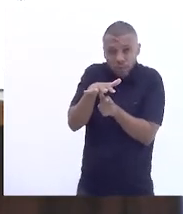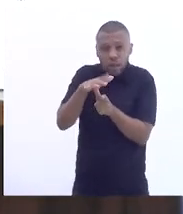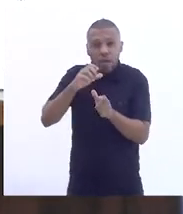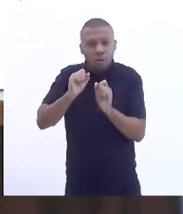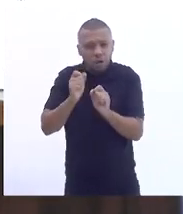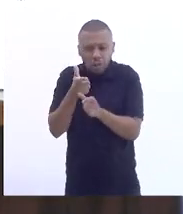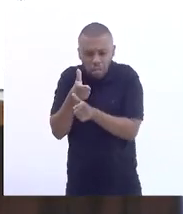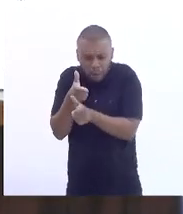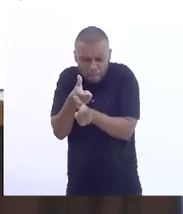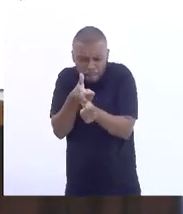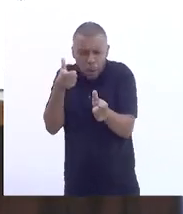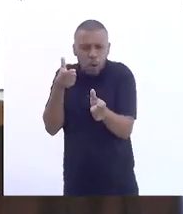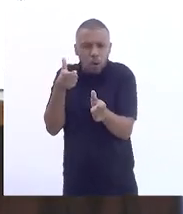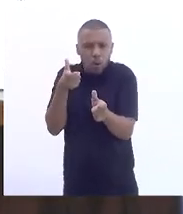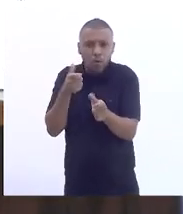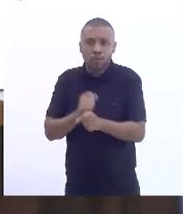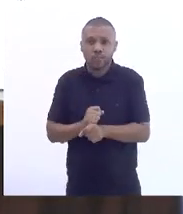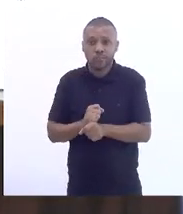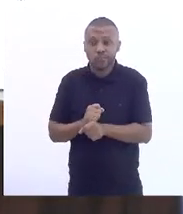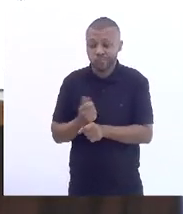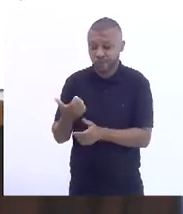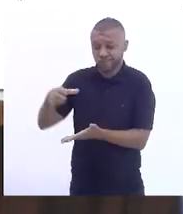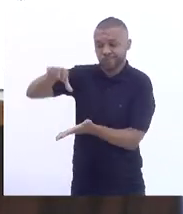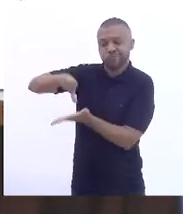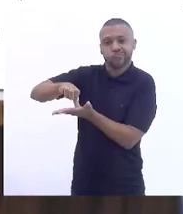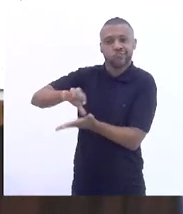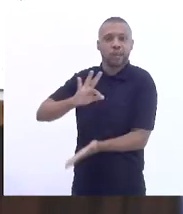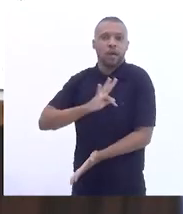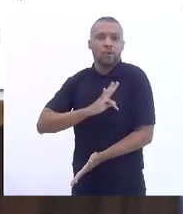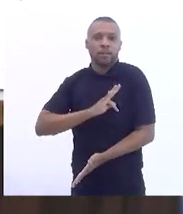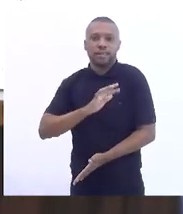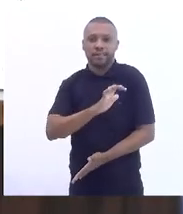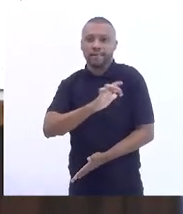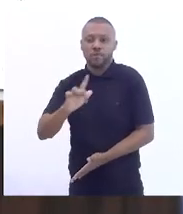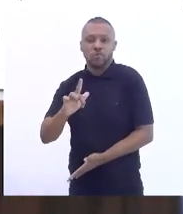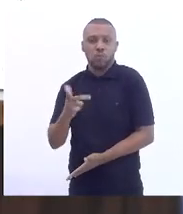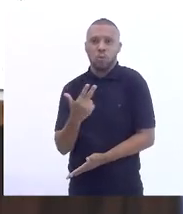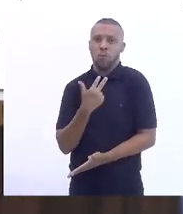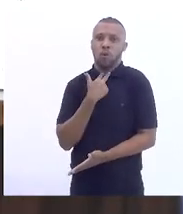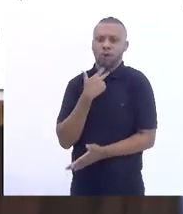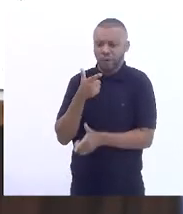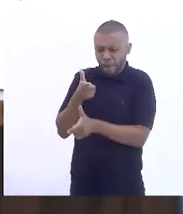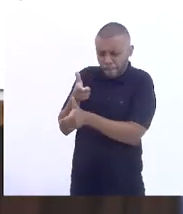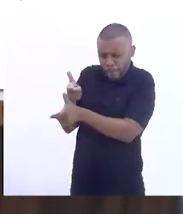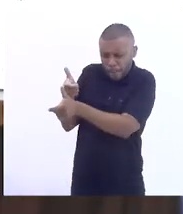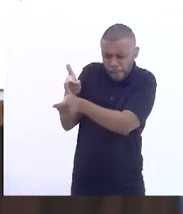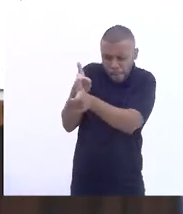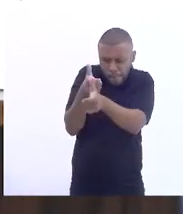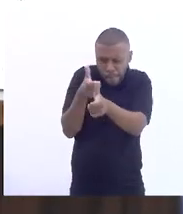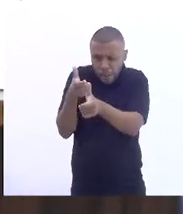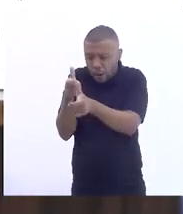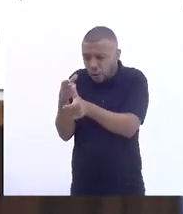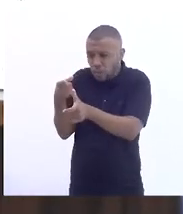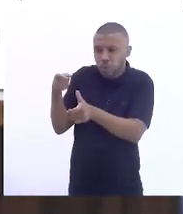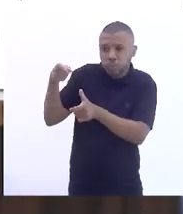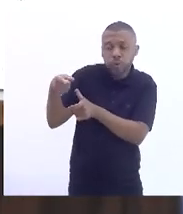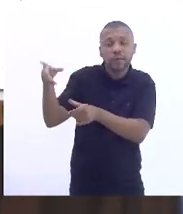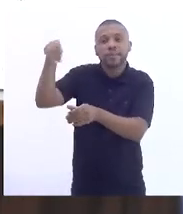tiro o rádio da polícia civil não pode atirar para dentro de Manguinhos e Jacarezinho